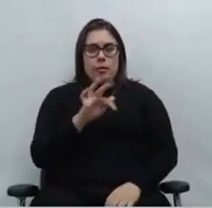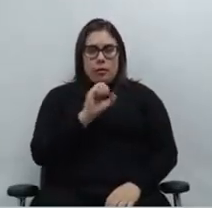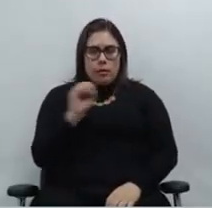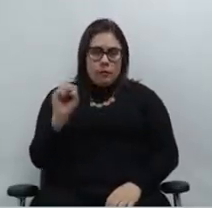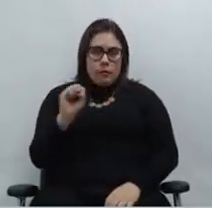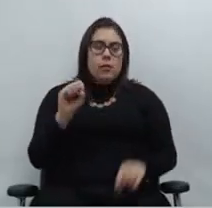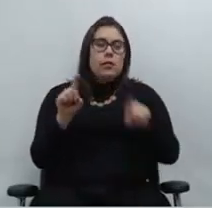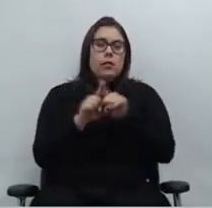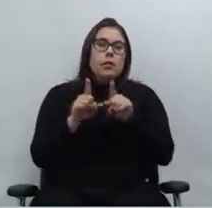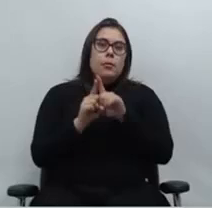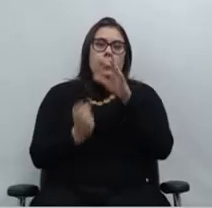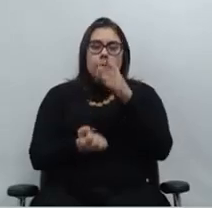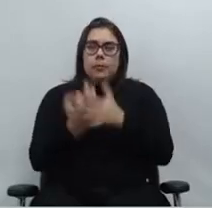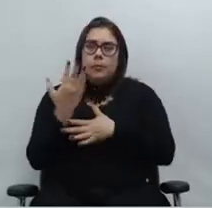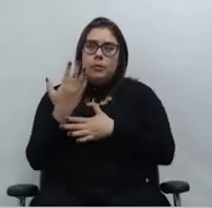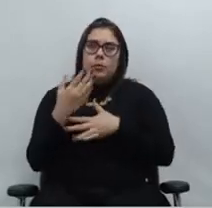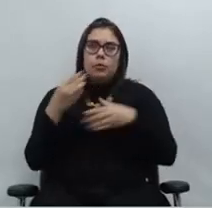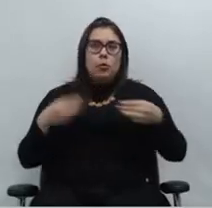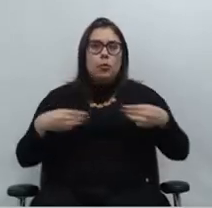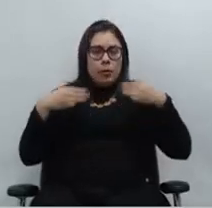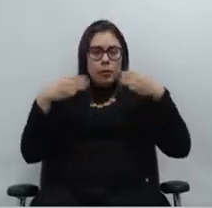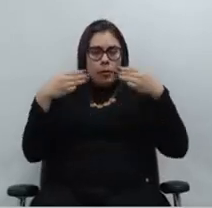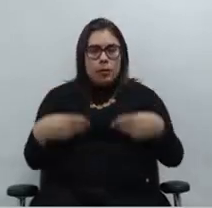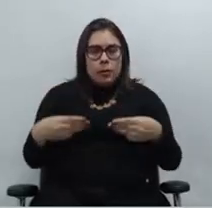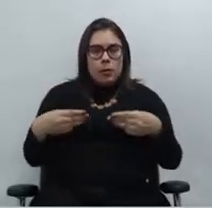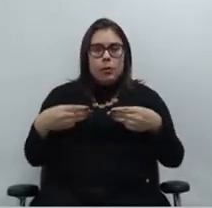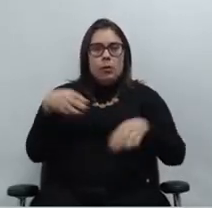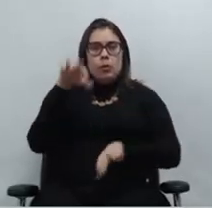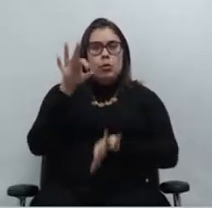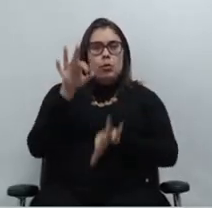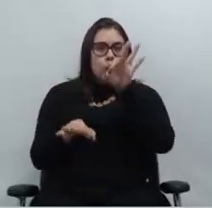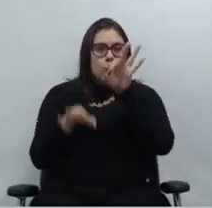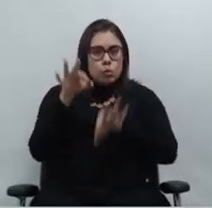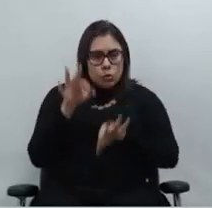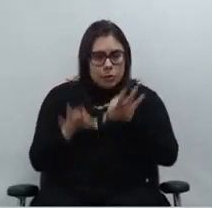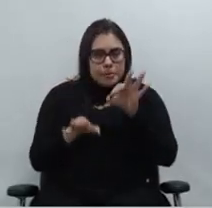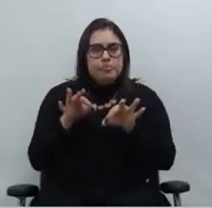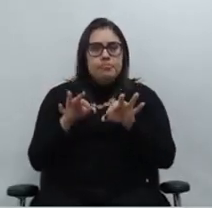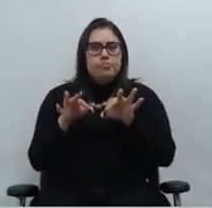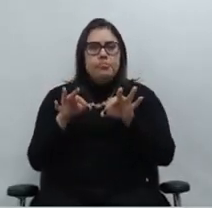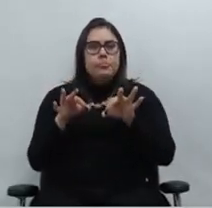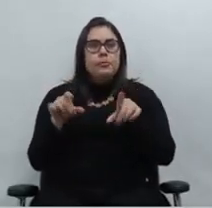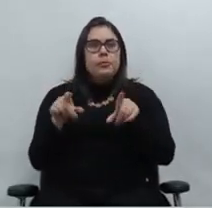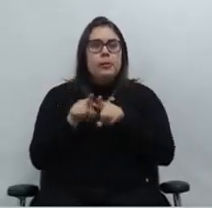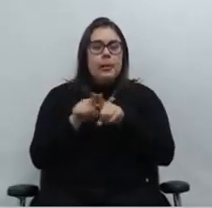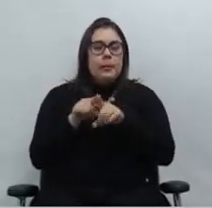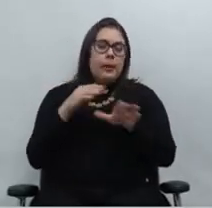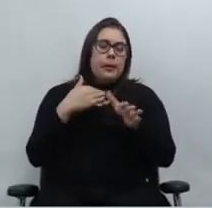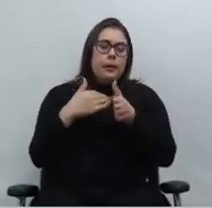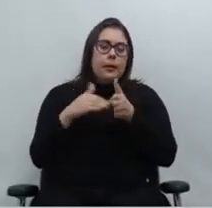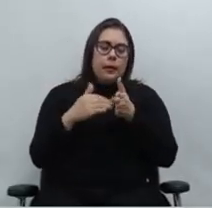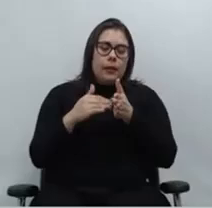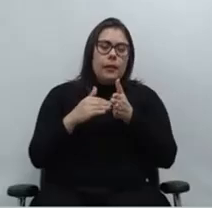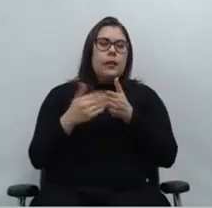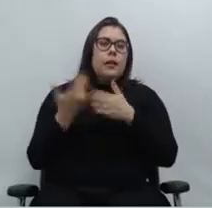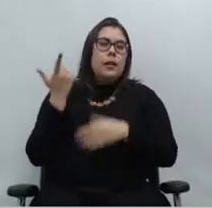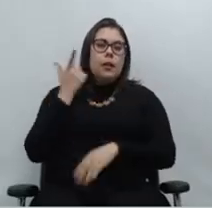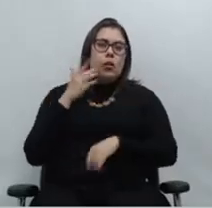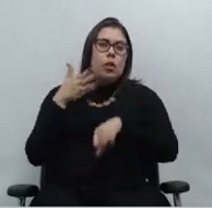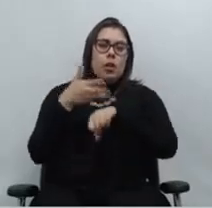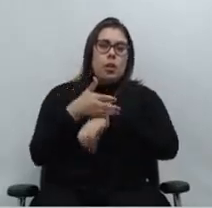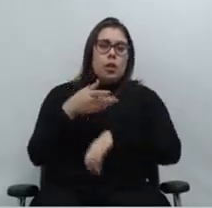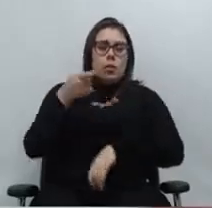que está sendo feita com o Ministério da Justiça e também especificamente com a Secretaria de Acesso à Justiça. É um tema de bastante